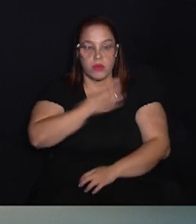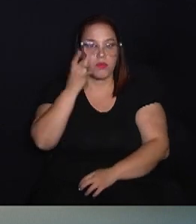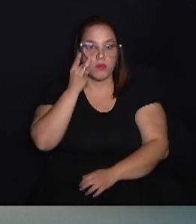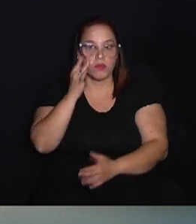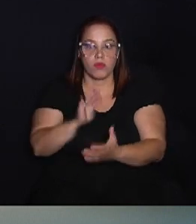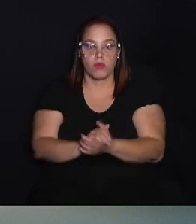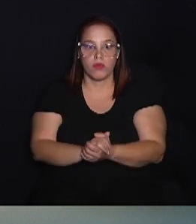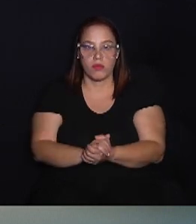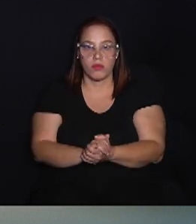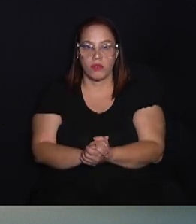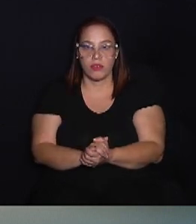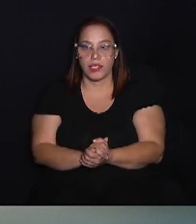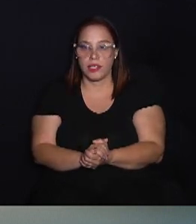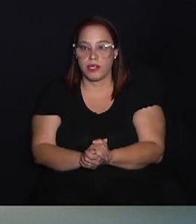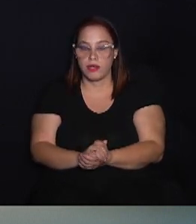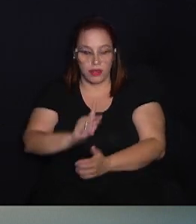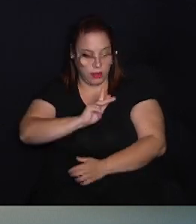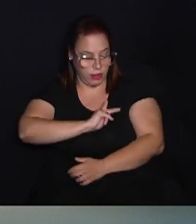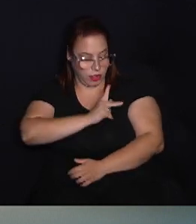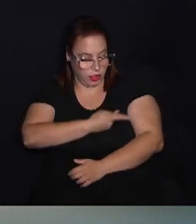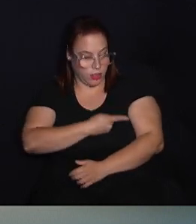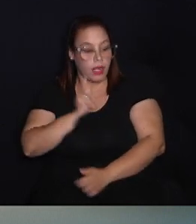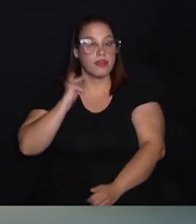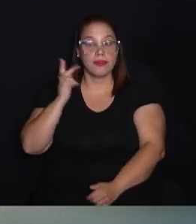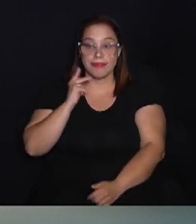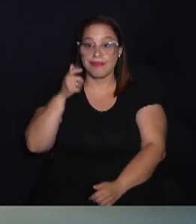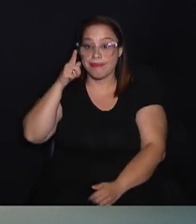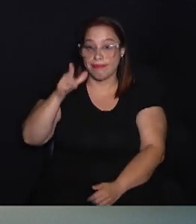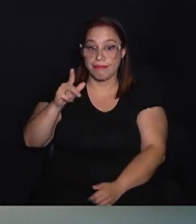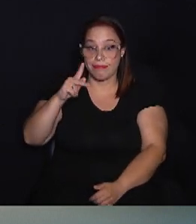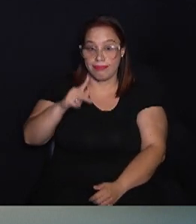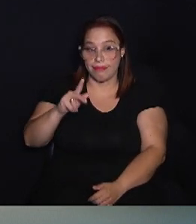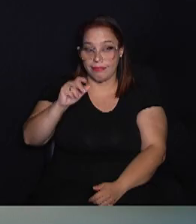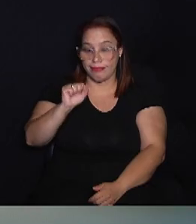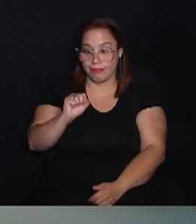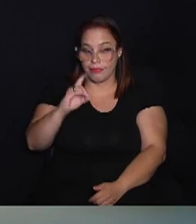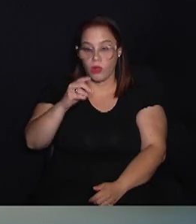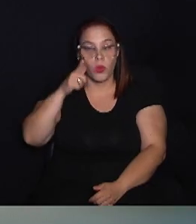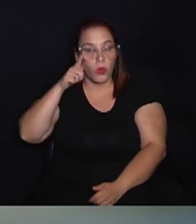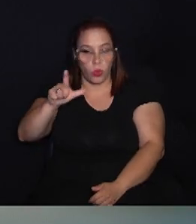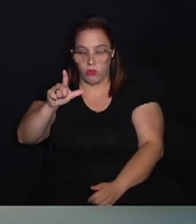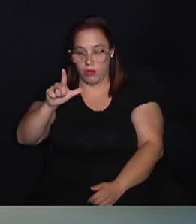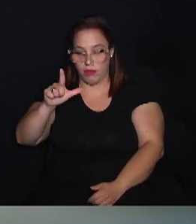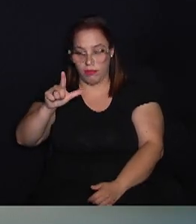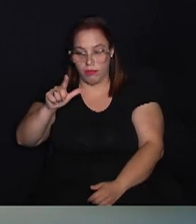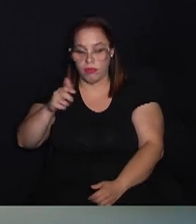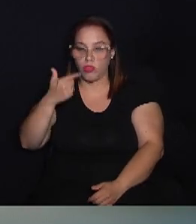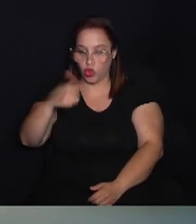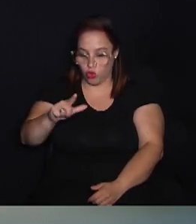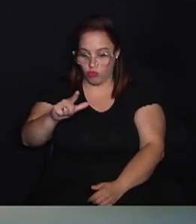Legislativo Campineiro. Nelson Osseri, do PSD, também conseguiu a reeleição para o mandato